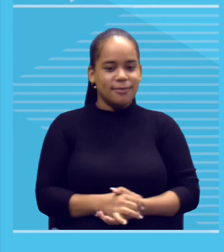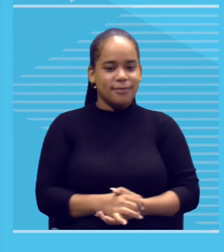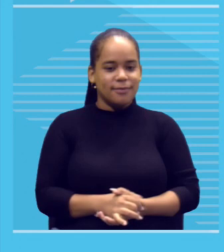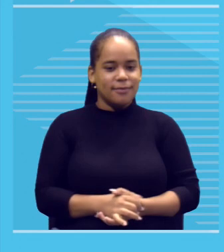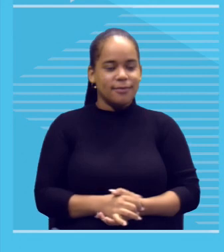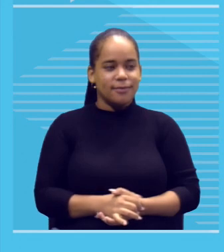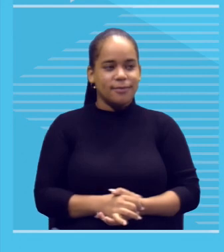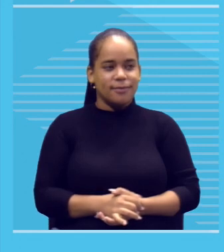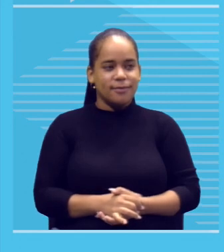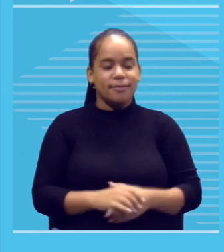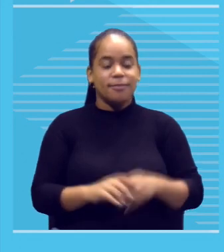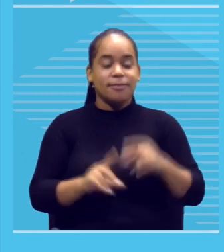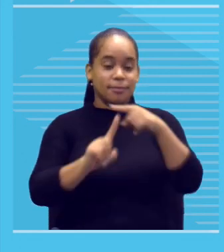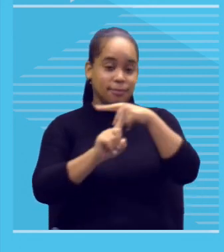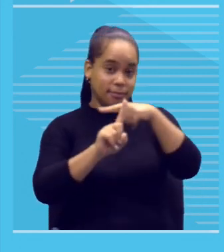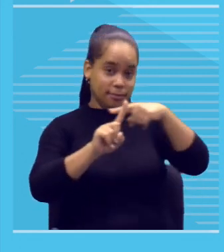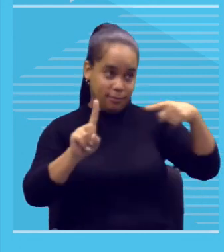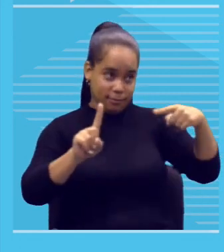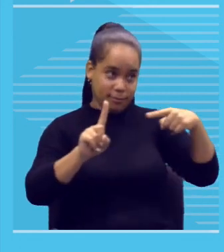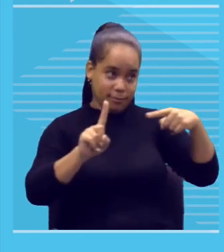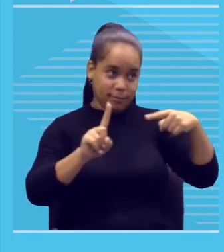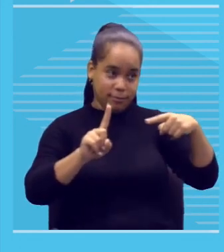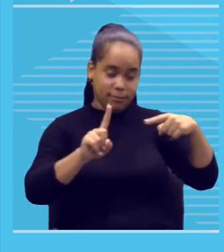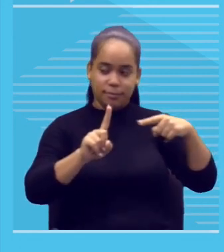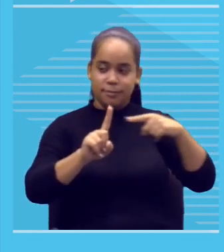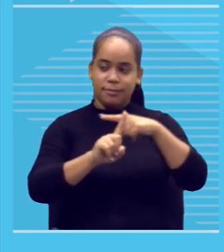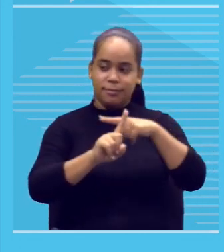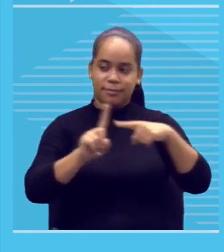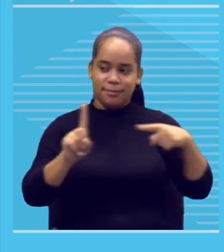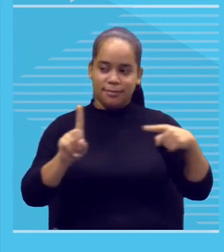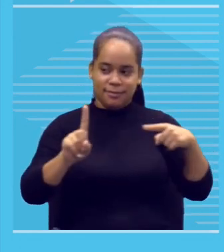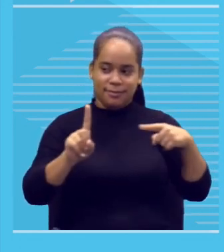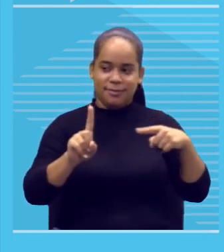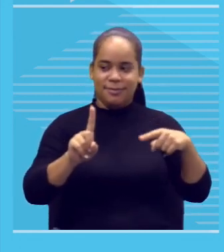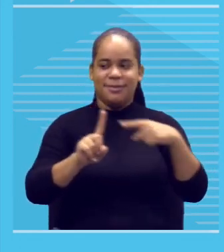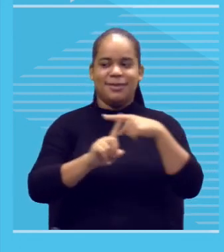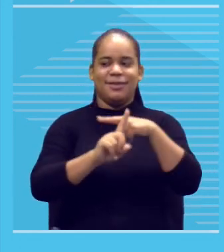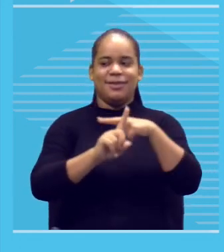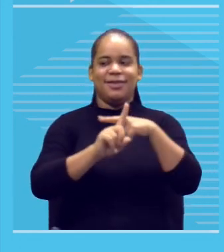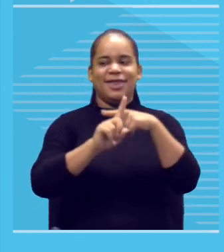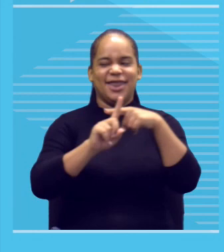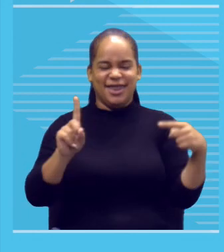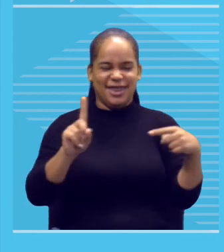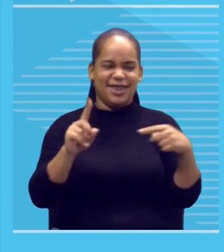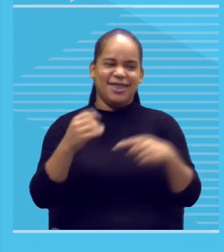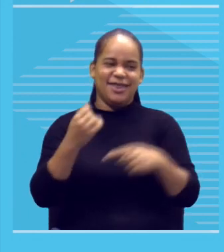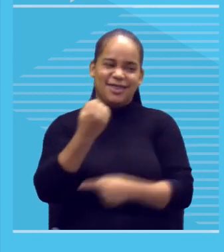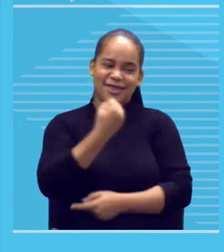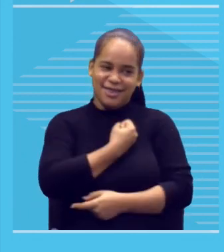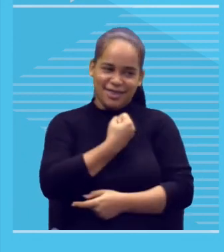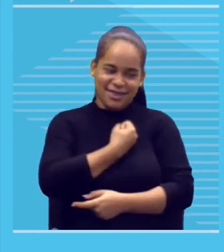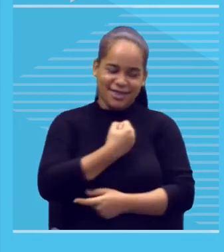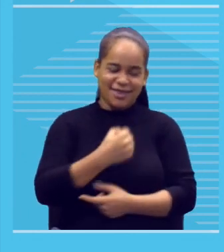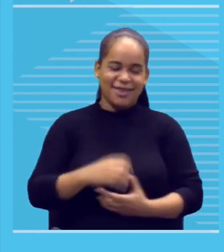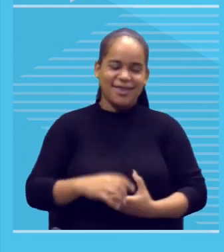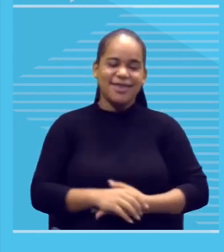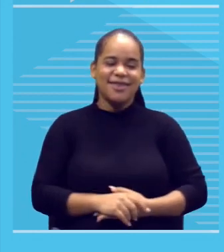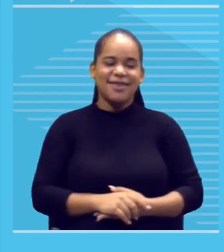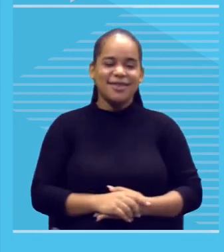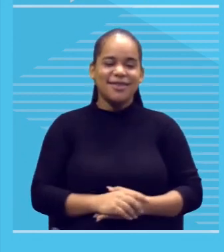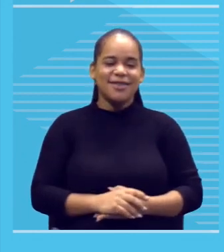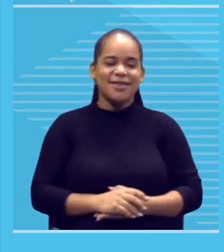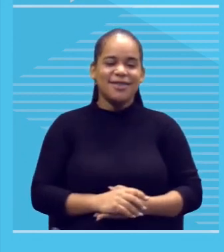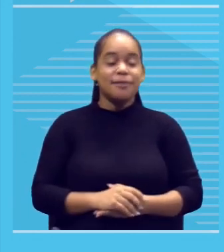a metade né Eu estou somando o dobro de um número com sua metade a metade desse número ou seja